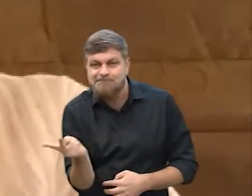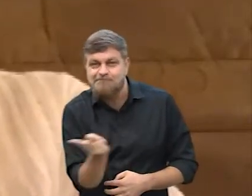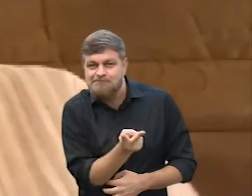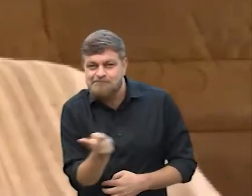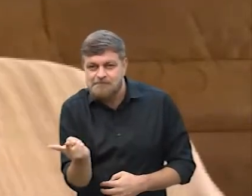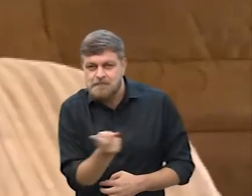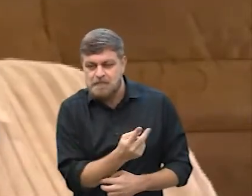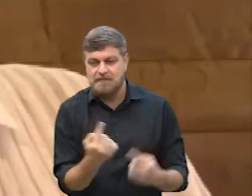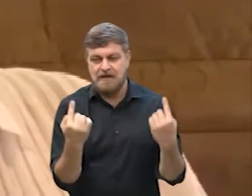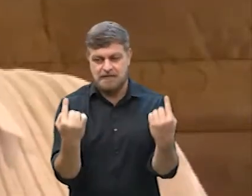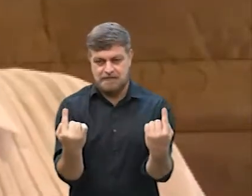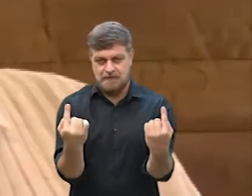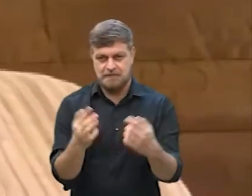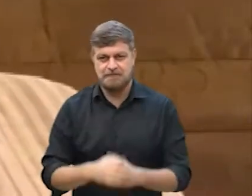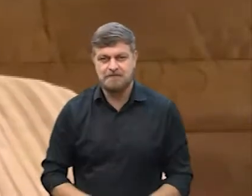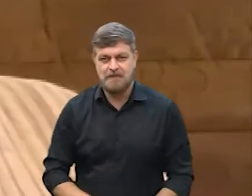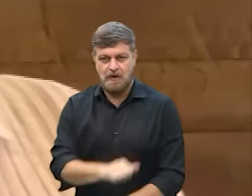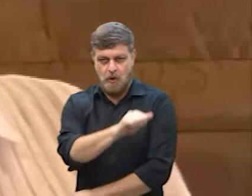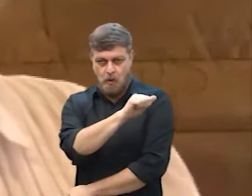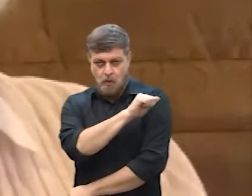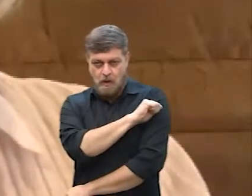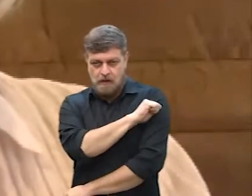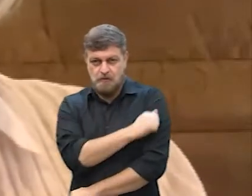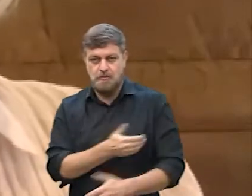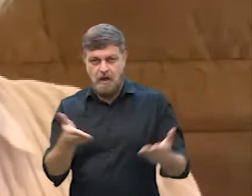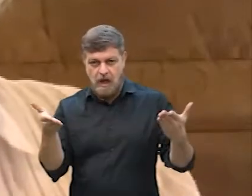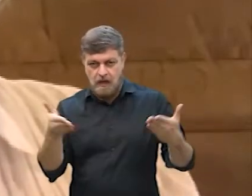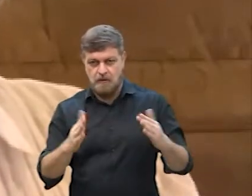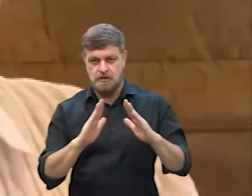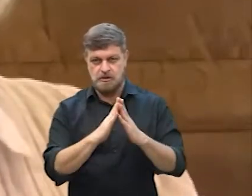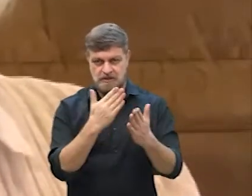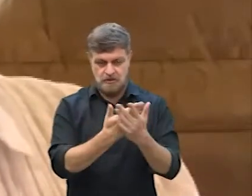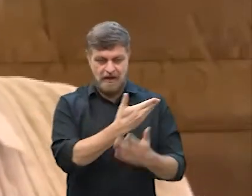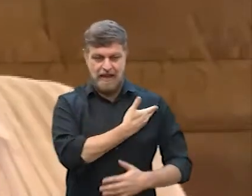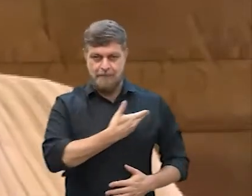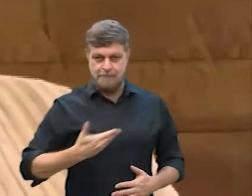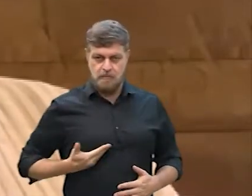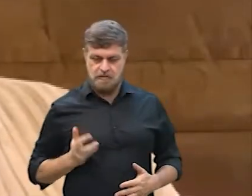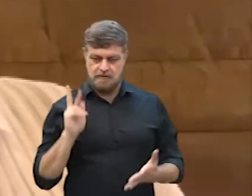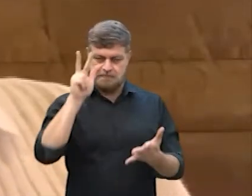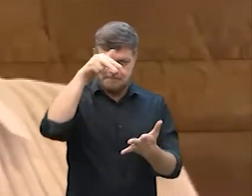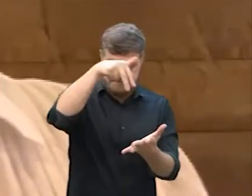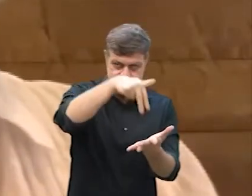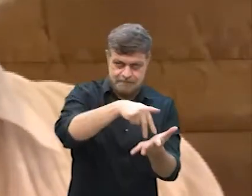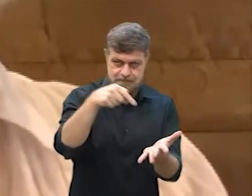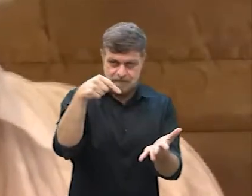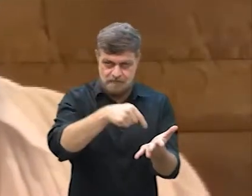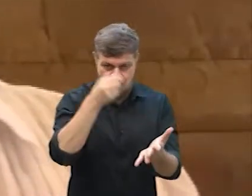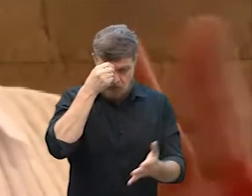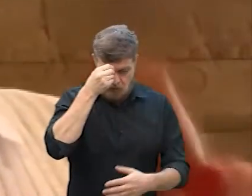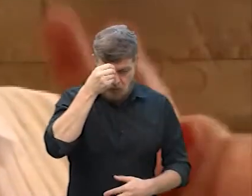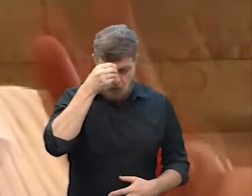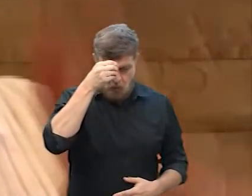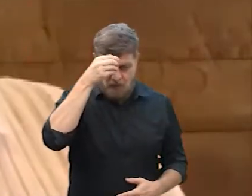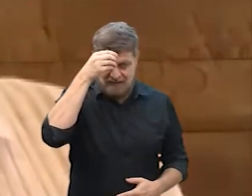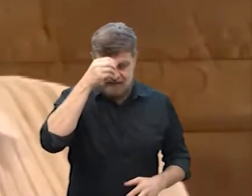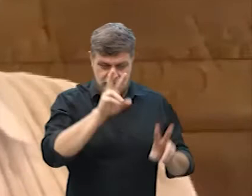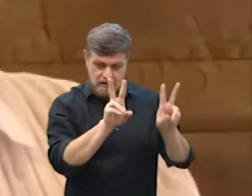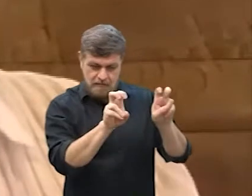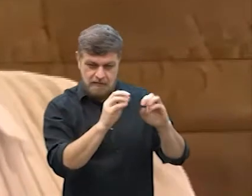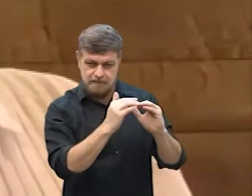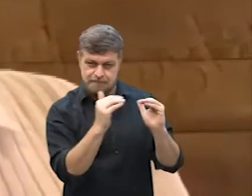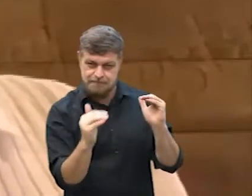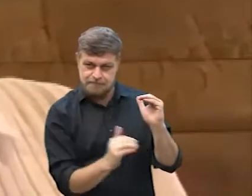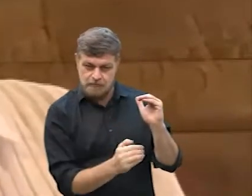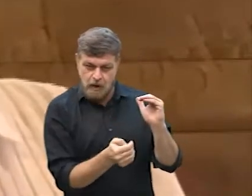sujeitos? Então, o aluno que está hoje frequentando uma escola pública e que tem um conhecimento, entre aspas,